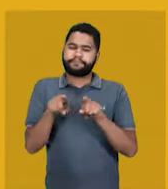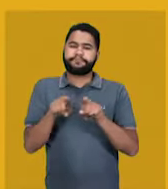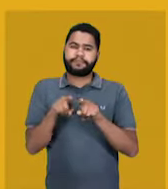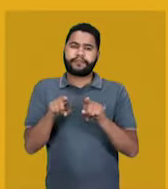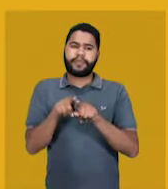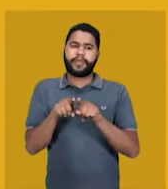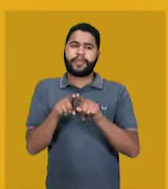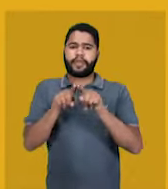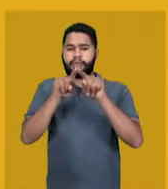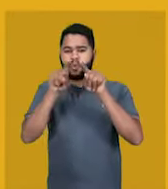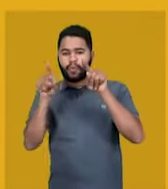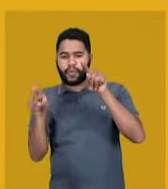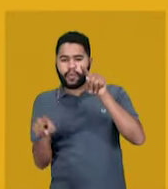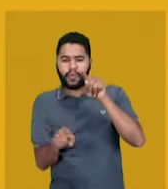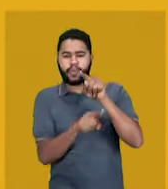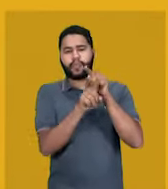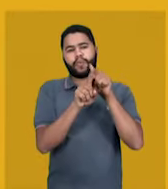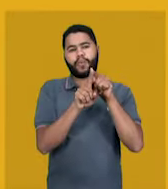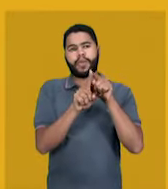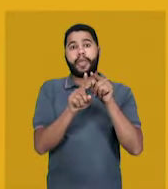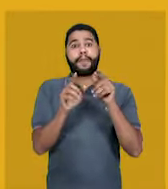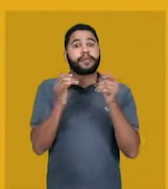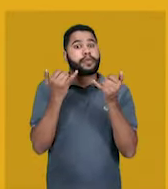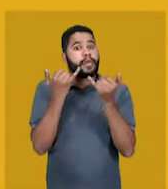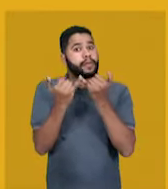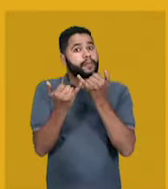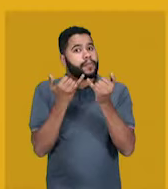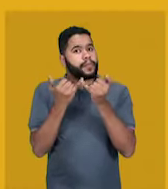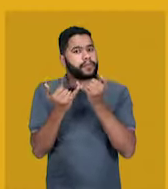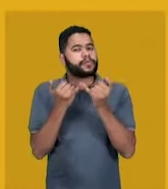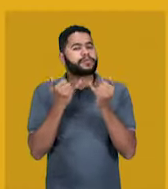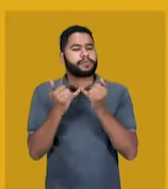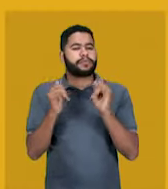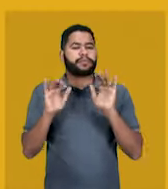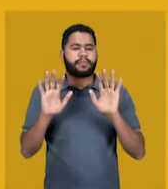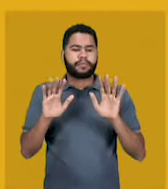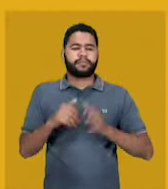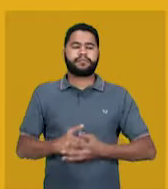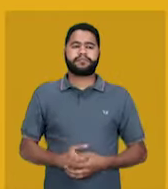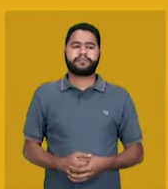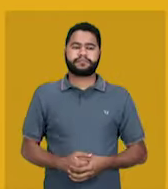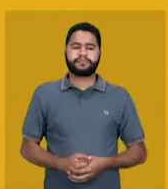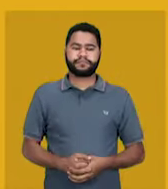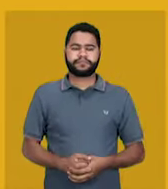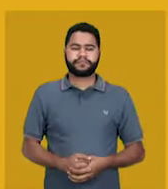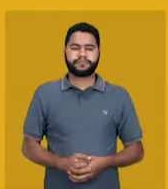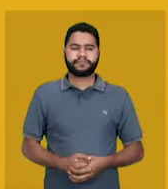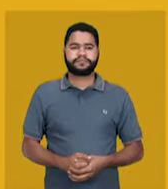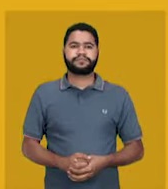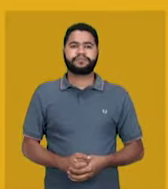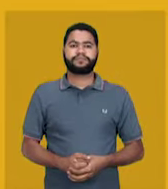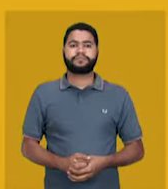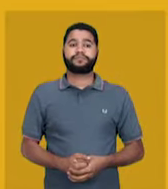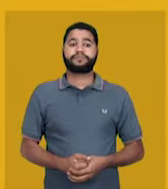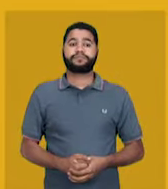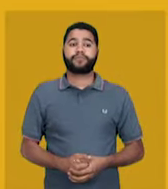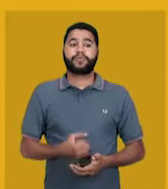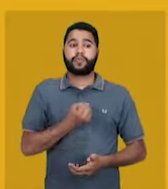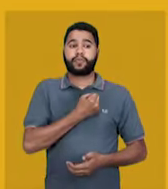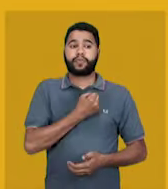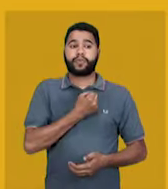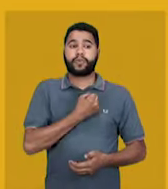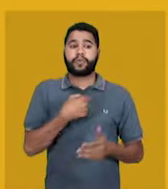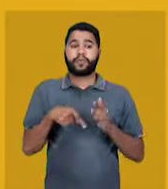volta completa também. Lógico, o valor aproximado, né? Que o valor tem mais casas decimais. E o valor de